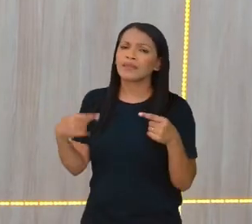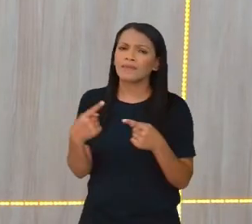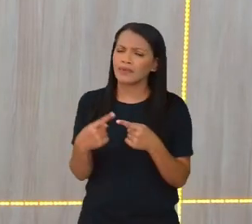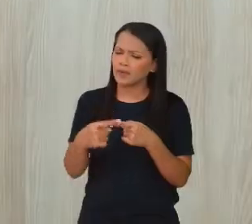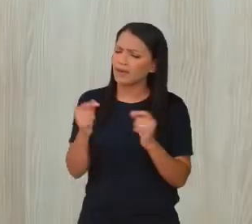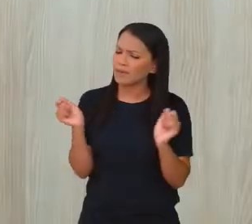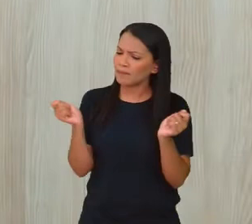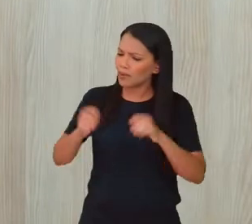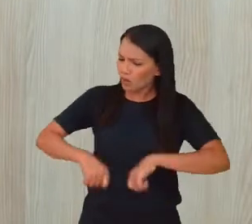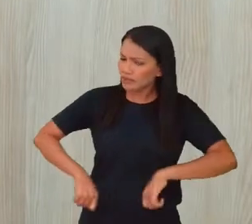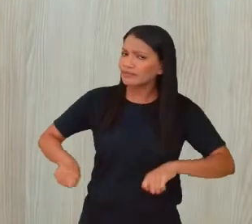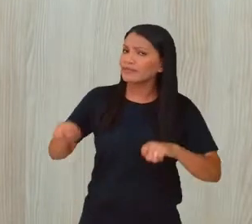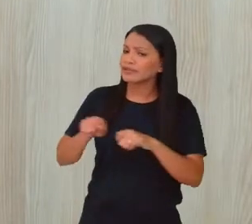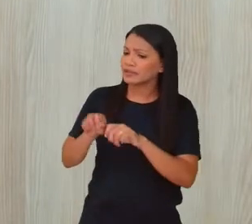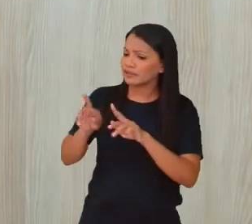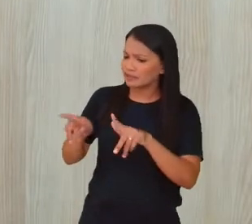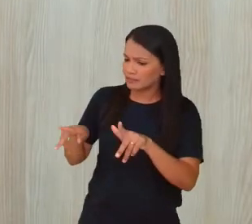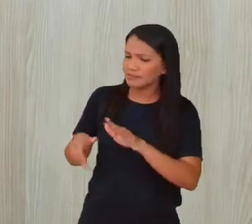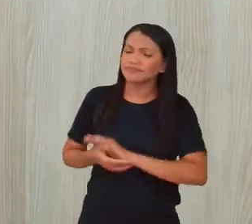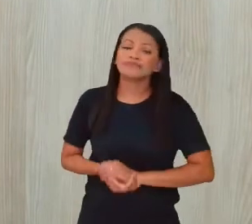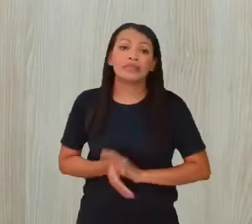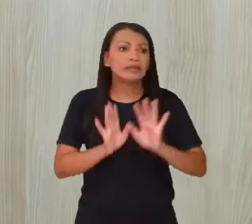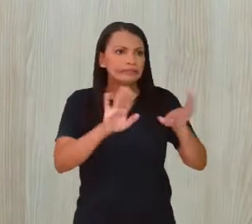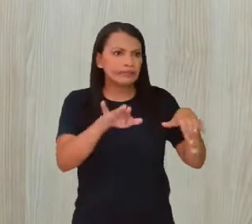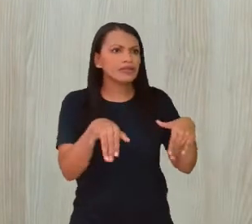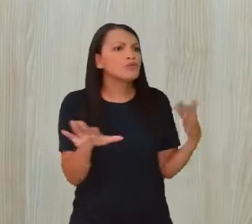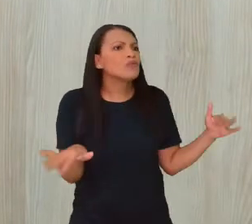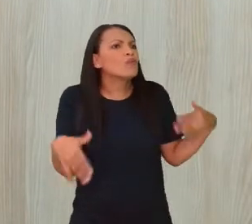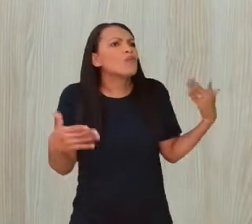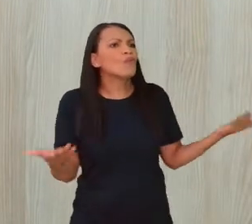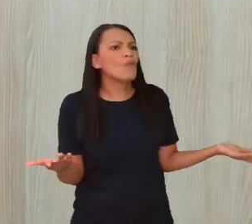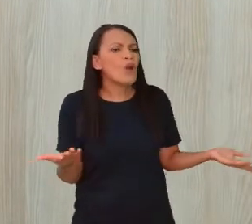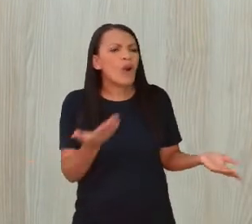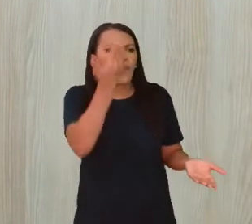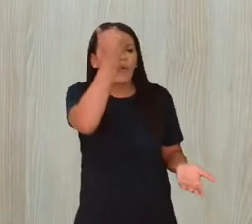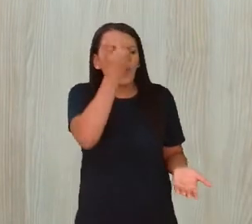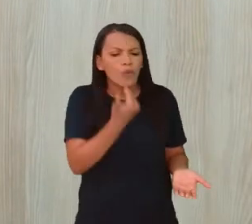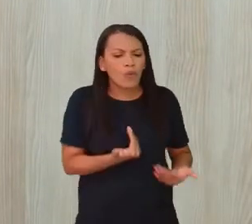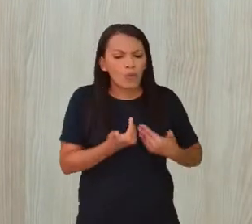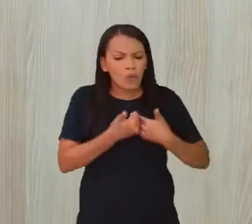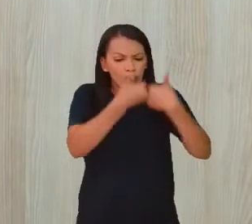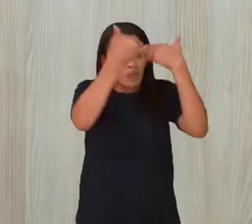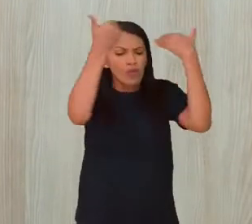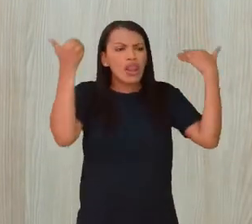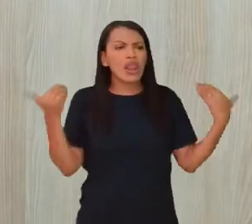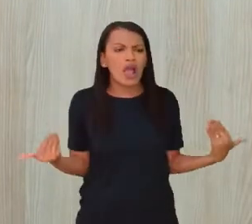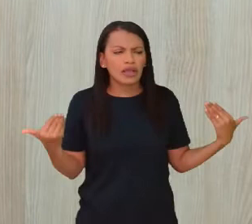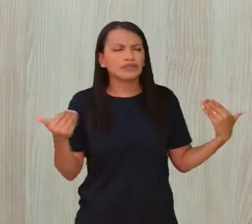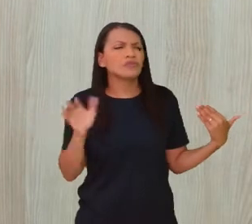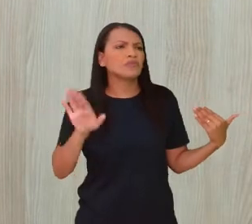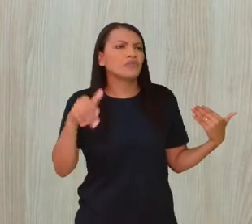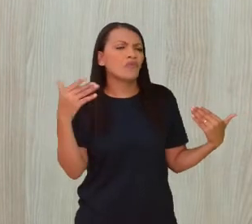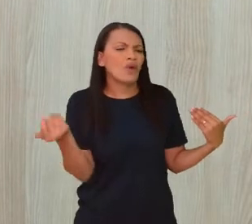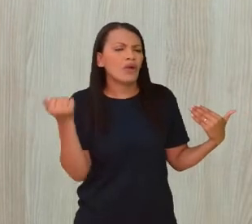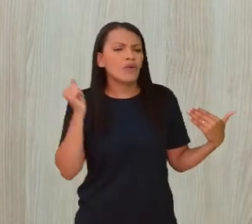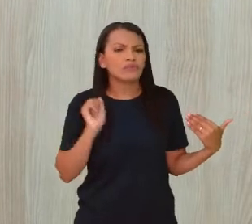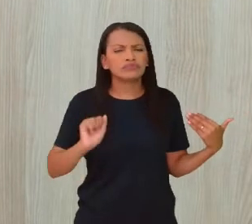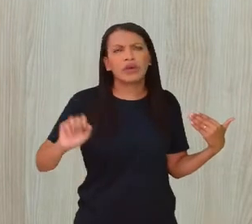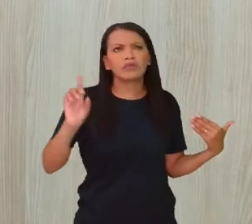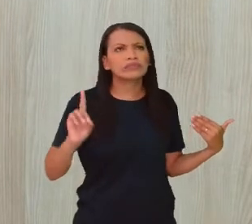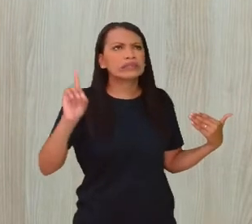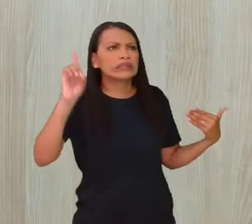aquela história de que lado que ele utiliza mais, né? Exato. Qual é o ponto fraco dele? É o lado esquerdo, é o direito,